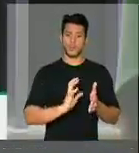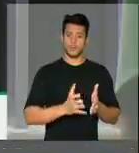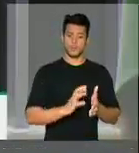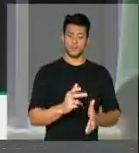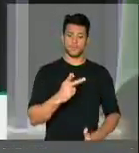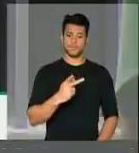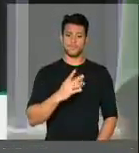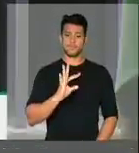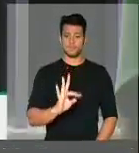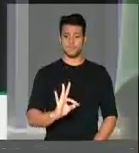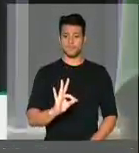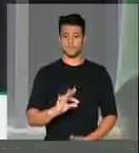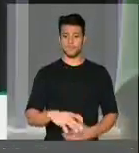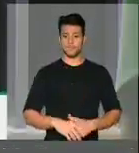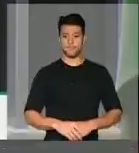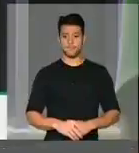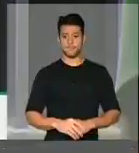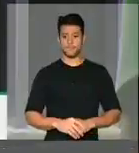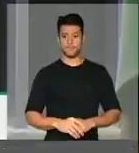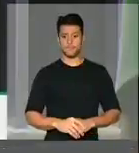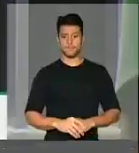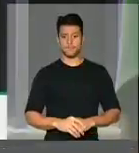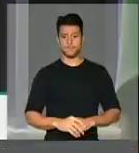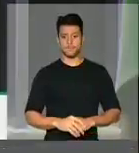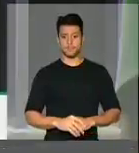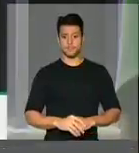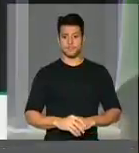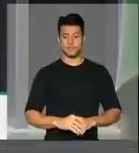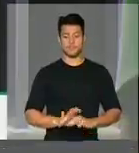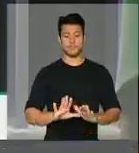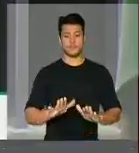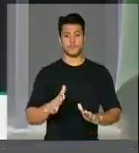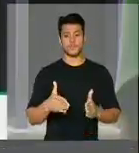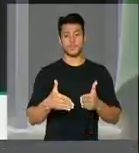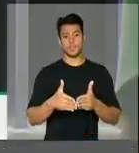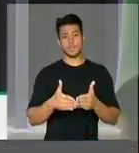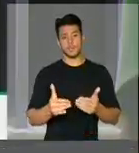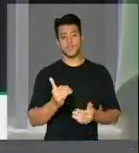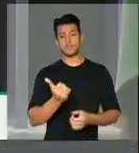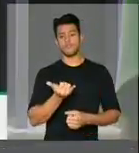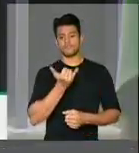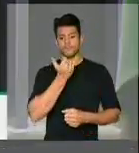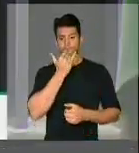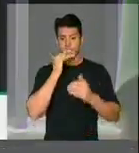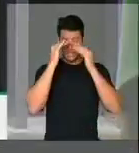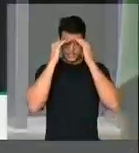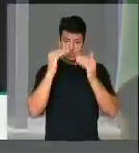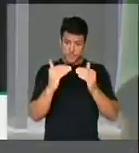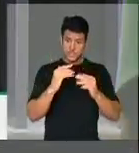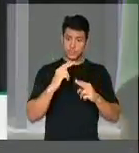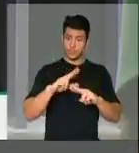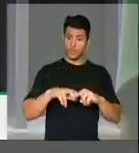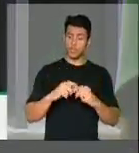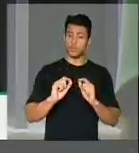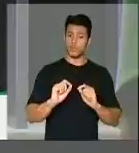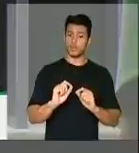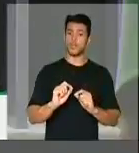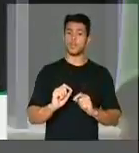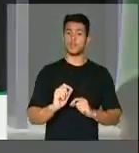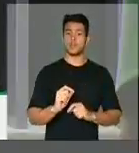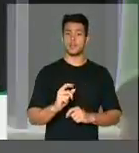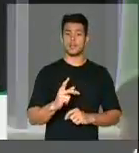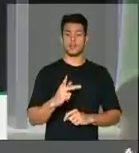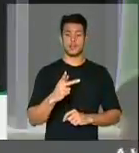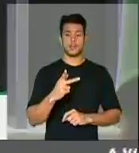senhor presidente, eu quero aqui primeiro pedir respeito aos petistas que, pelo que vejo, se inspiram na